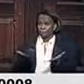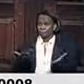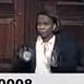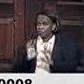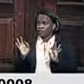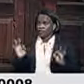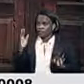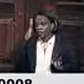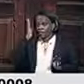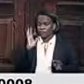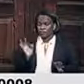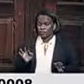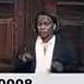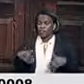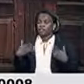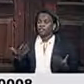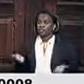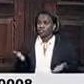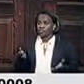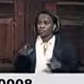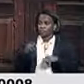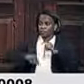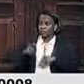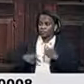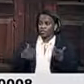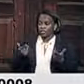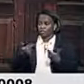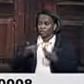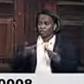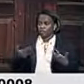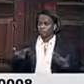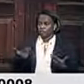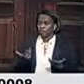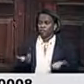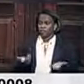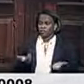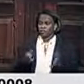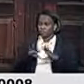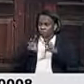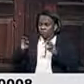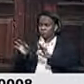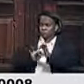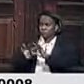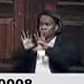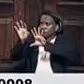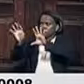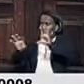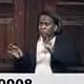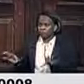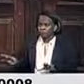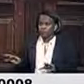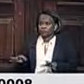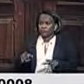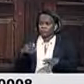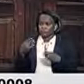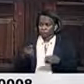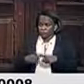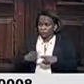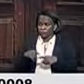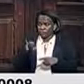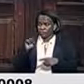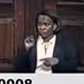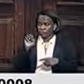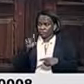ninguém sabe onde estão os equipamentos, os instrumentos, todo aquele aparato que fazia com que o Iazerge